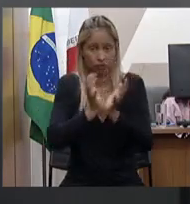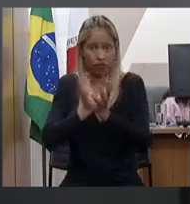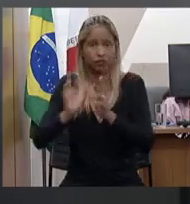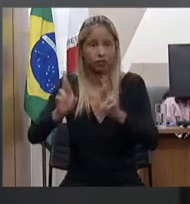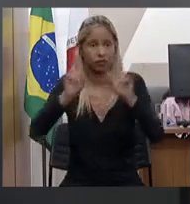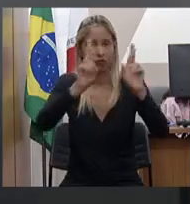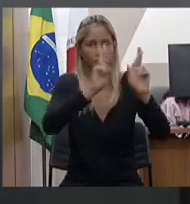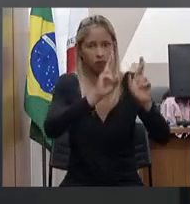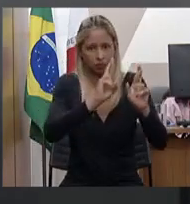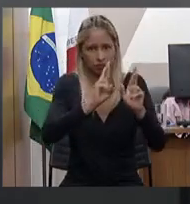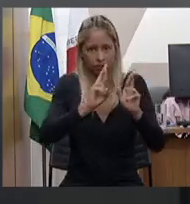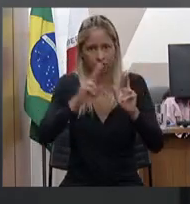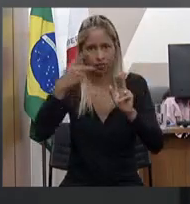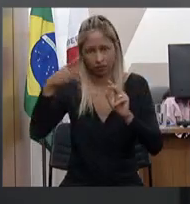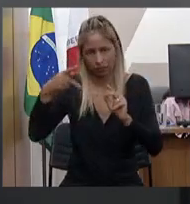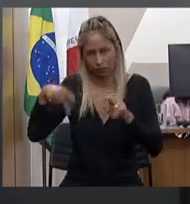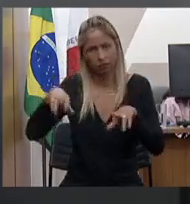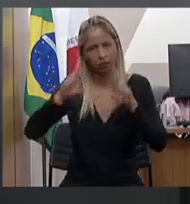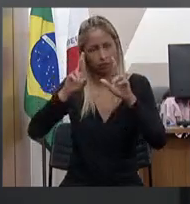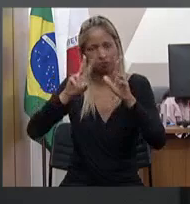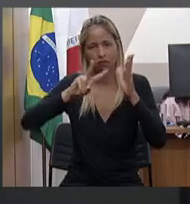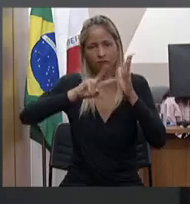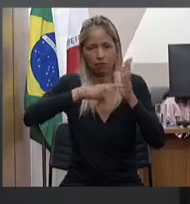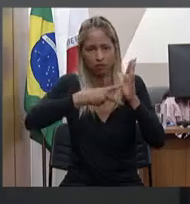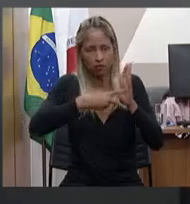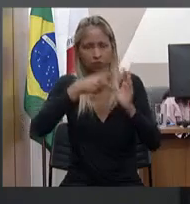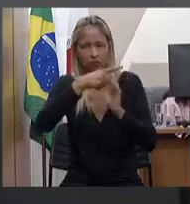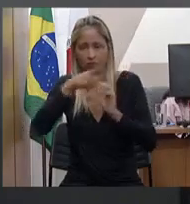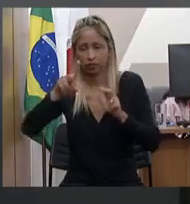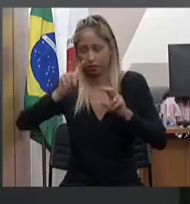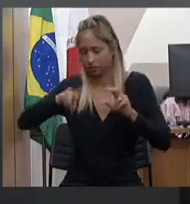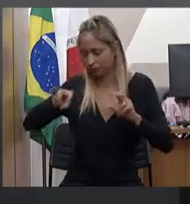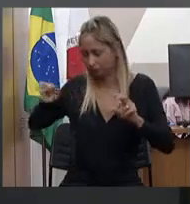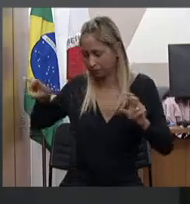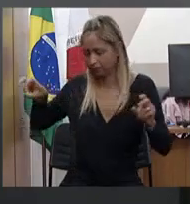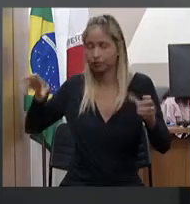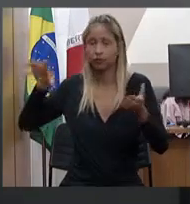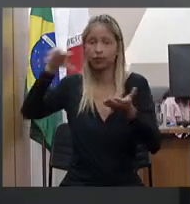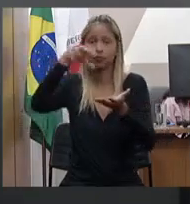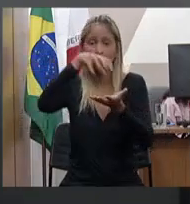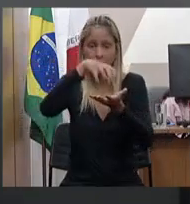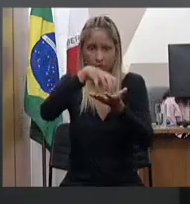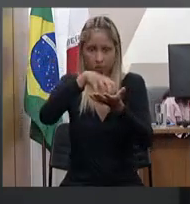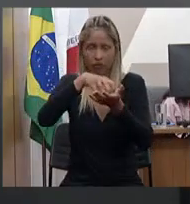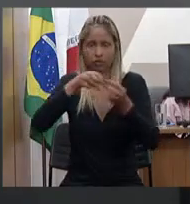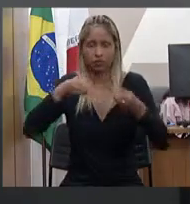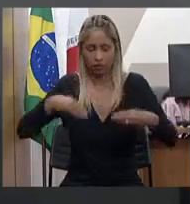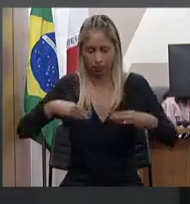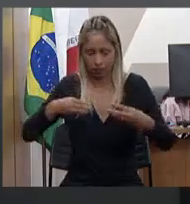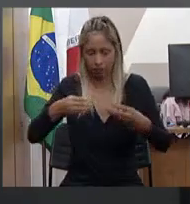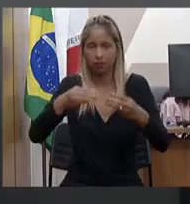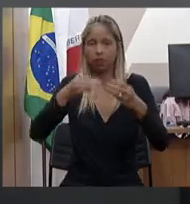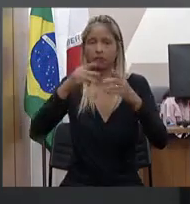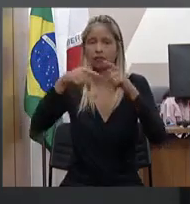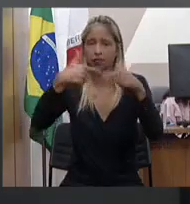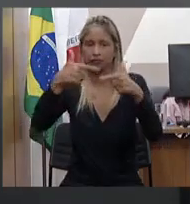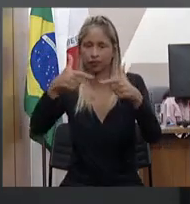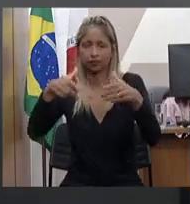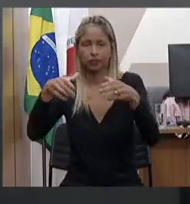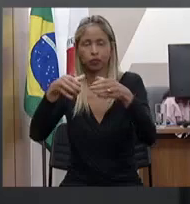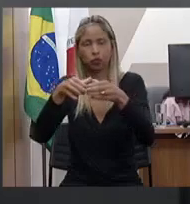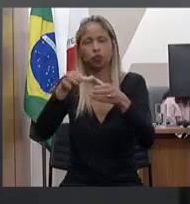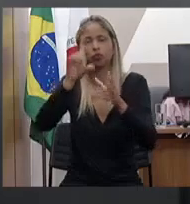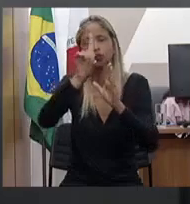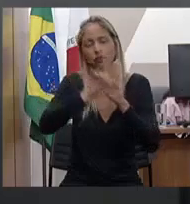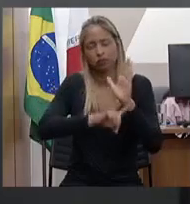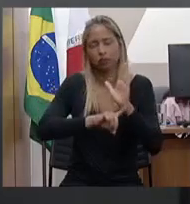representadas pelos seus dirigentes sindicais nós da mesa que representando da centrais o Ministério do Trabalho a comissão de direitos